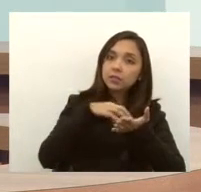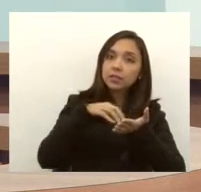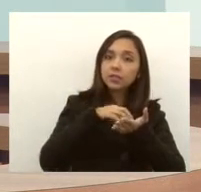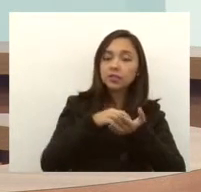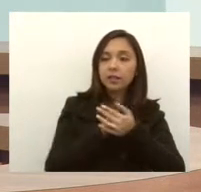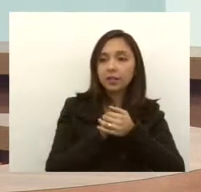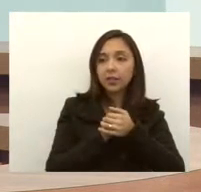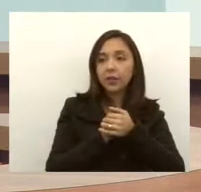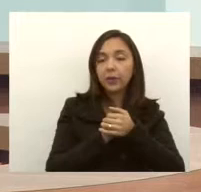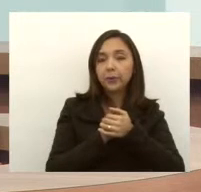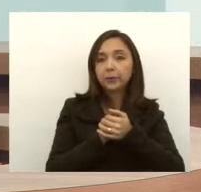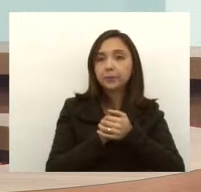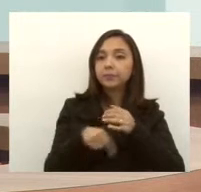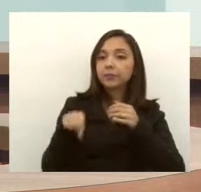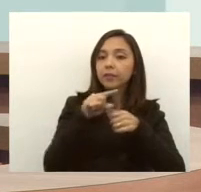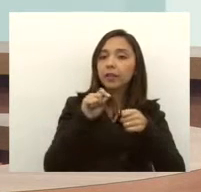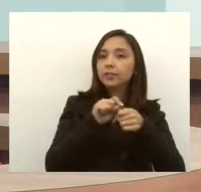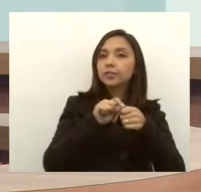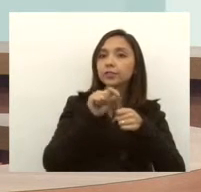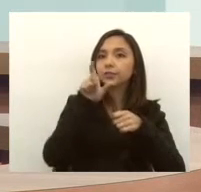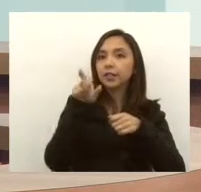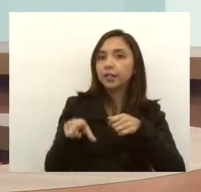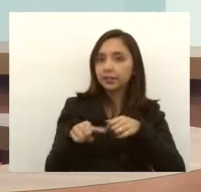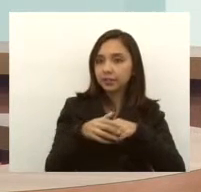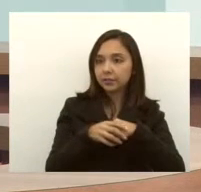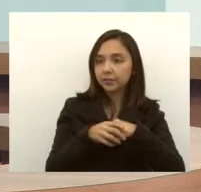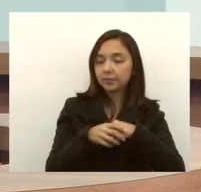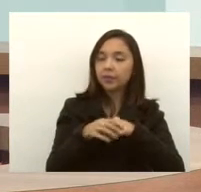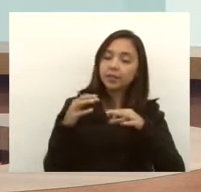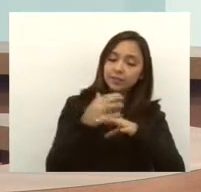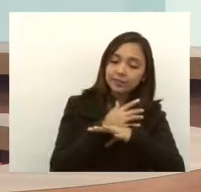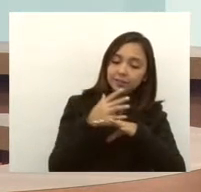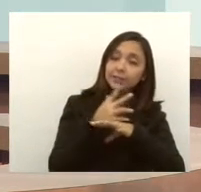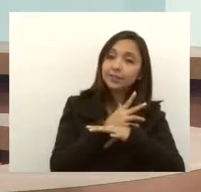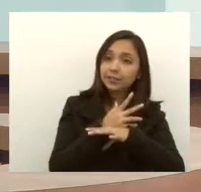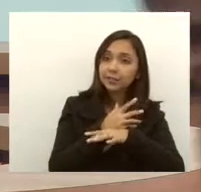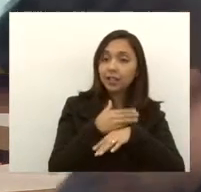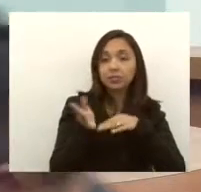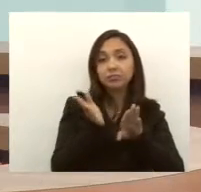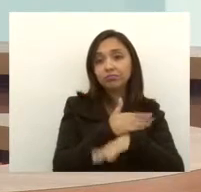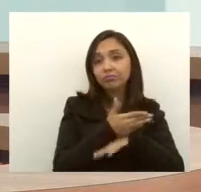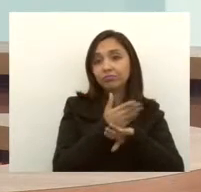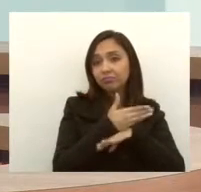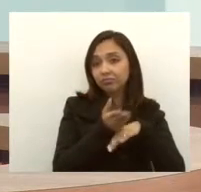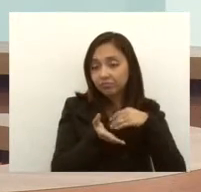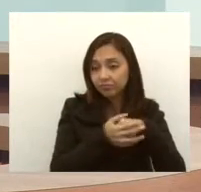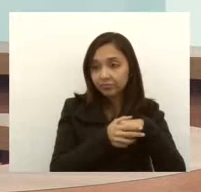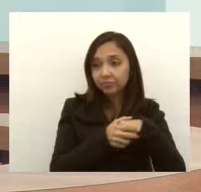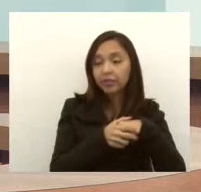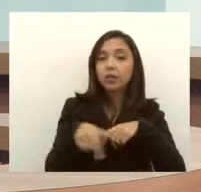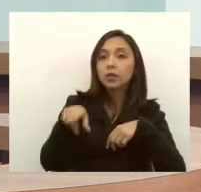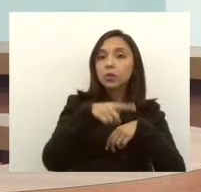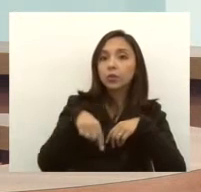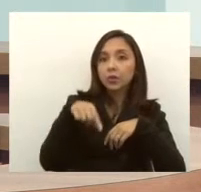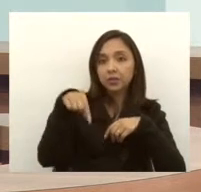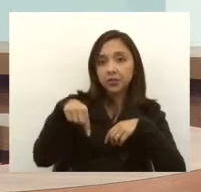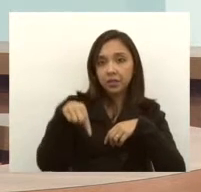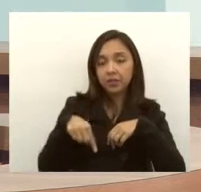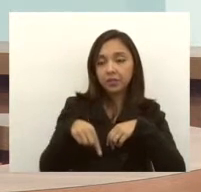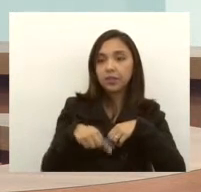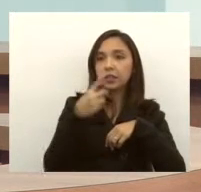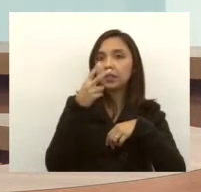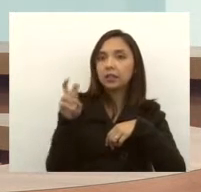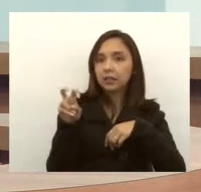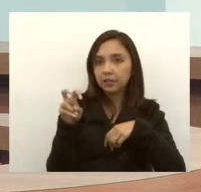municipais, que não fazem o seu papel. A cidade tal Deus dará. Nós temos aí